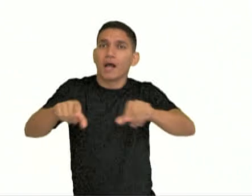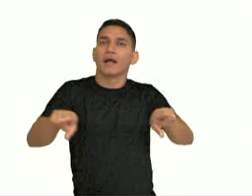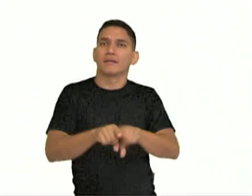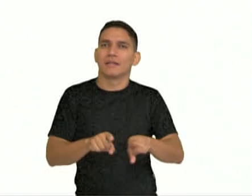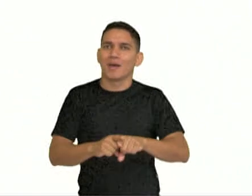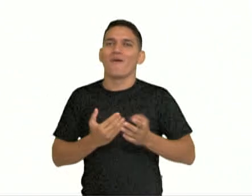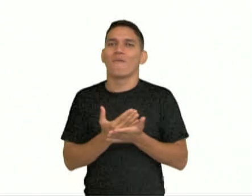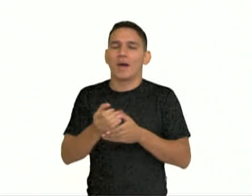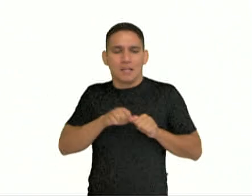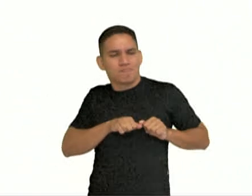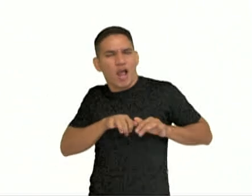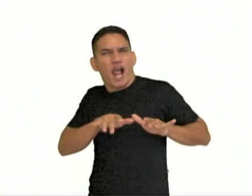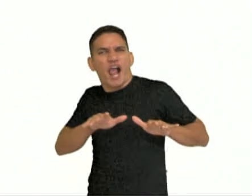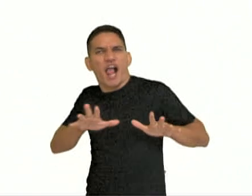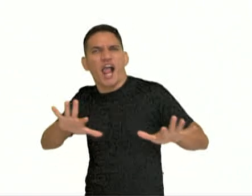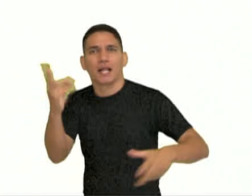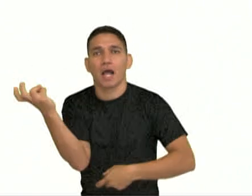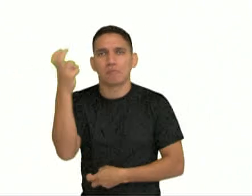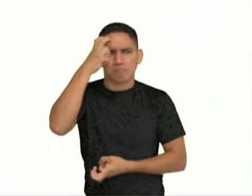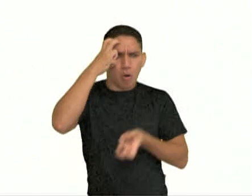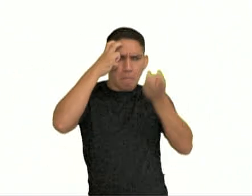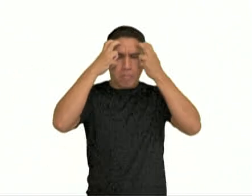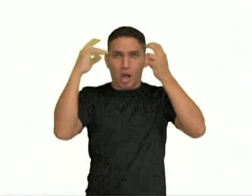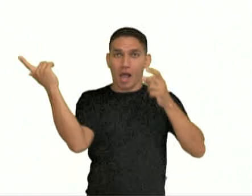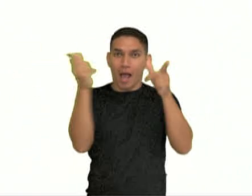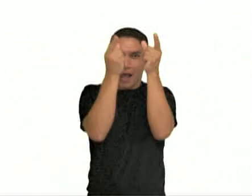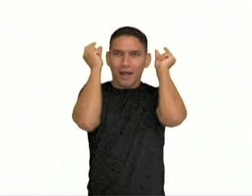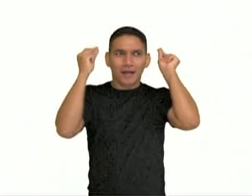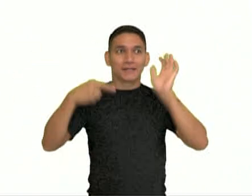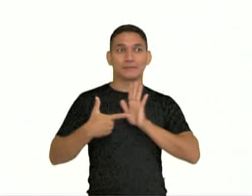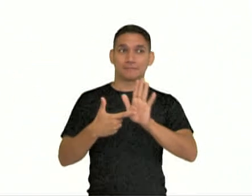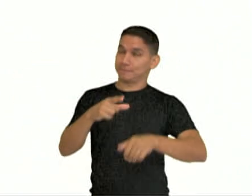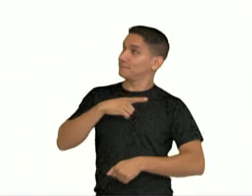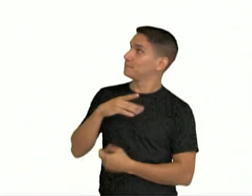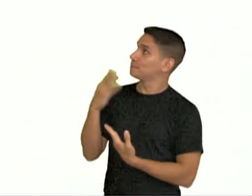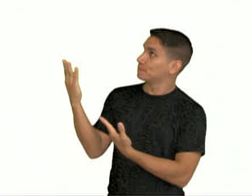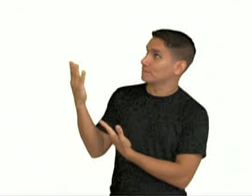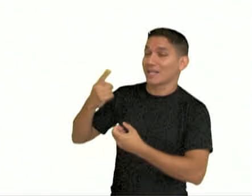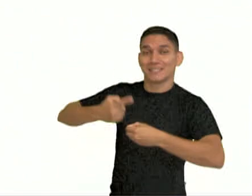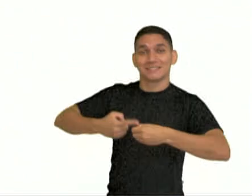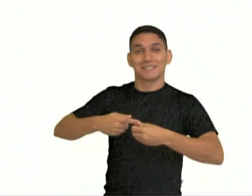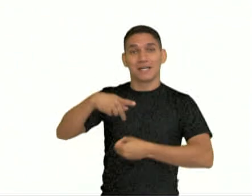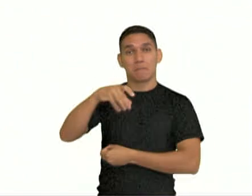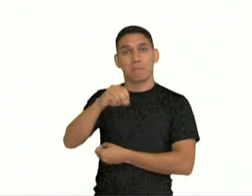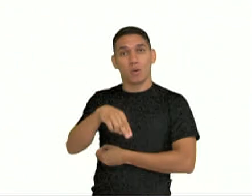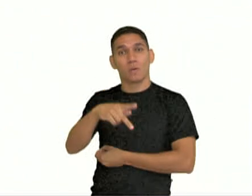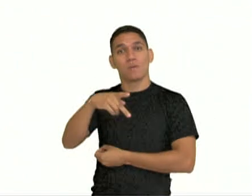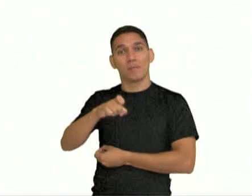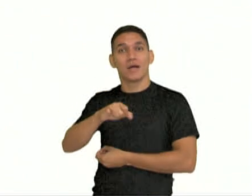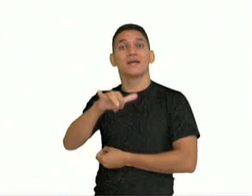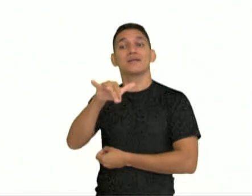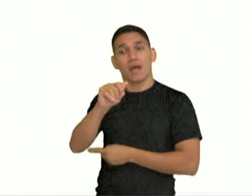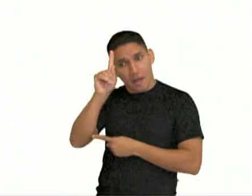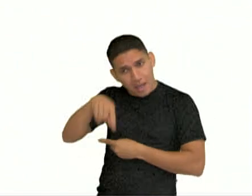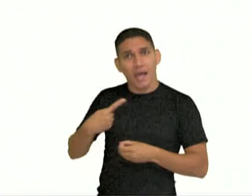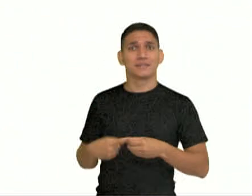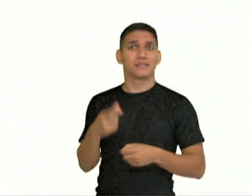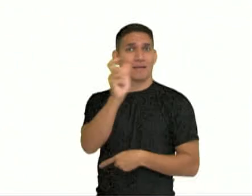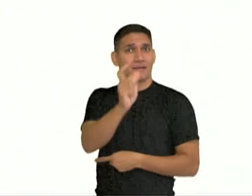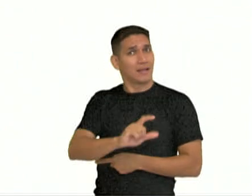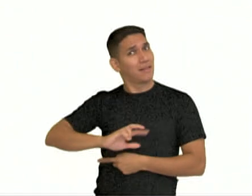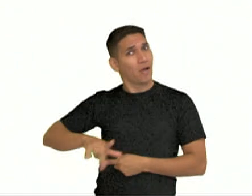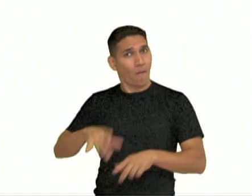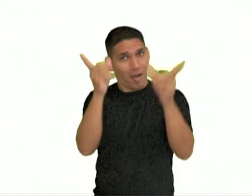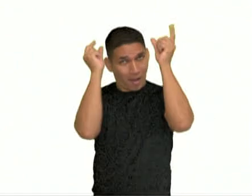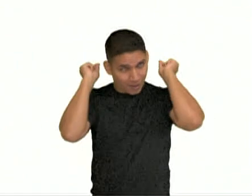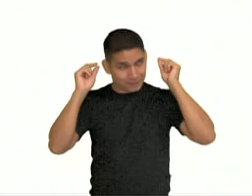cultura grega aos territórios conquistados. Isso aqui é um mosaico na cidade de Pompeia, que fica na Itália, não fica na